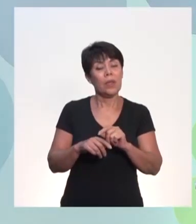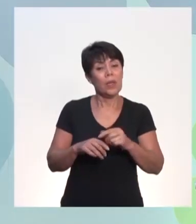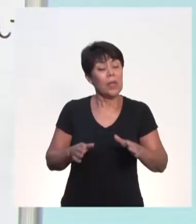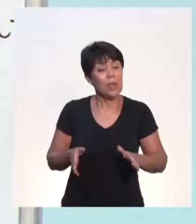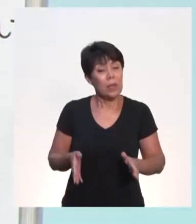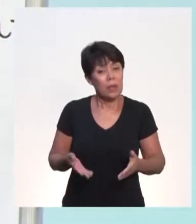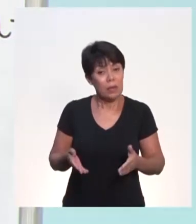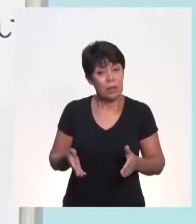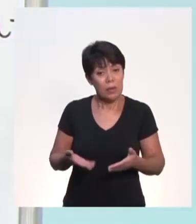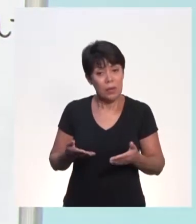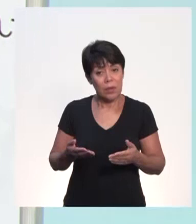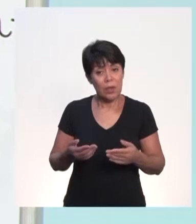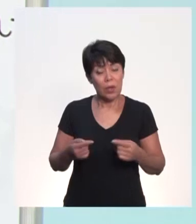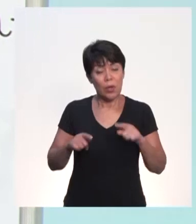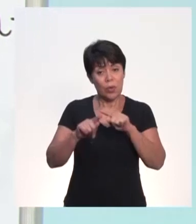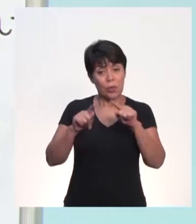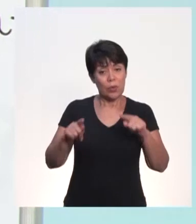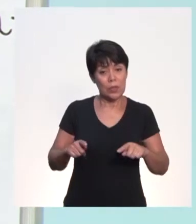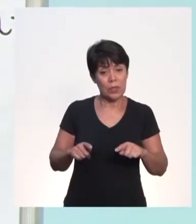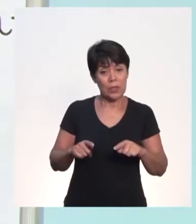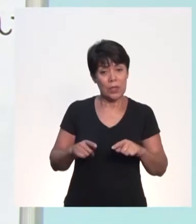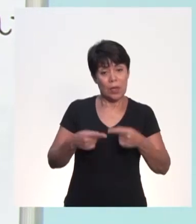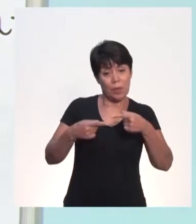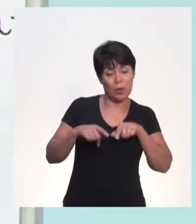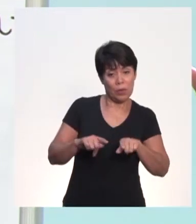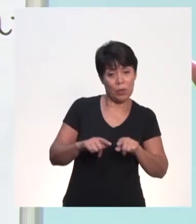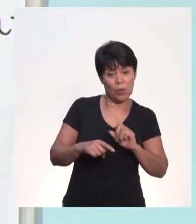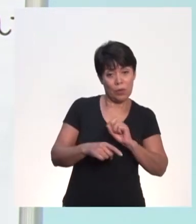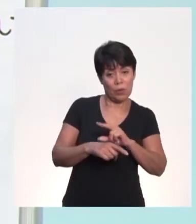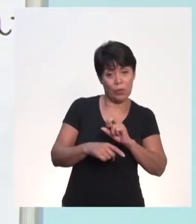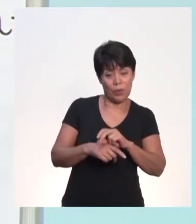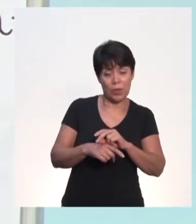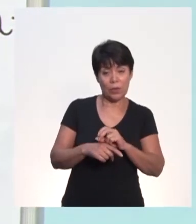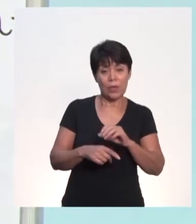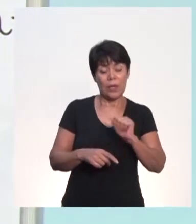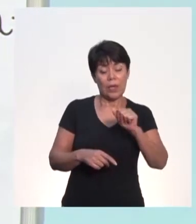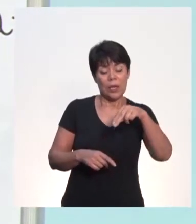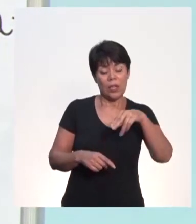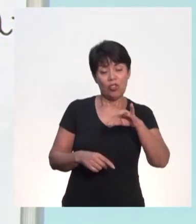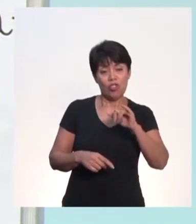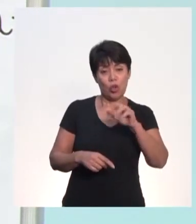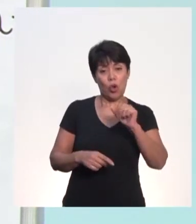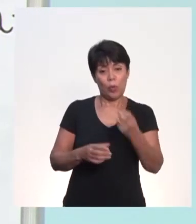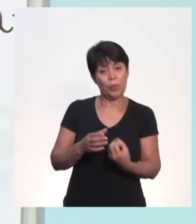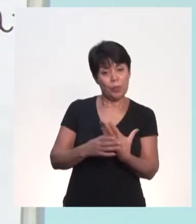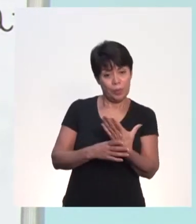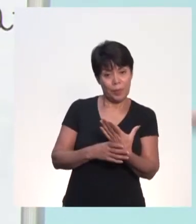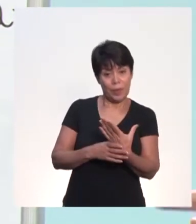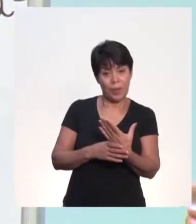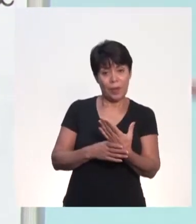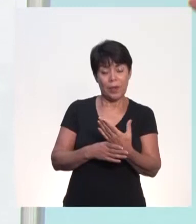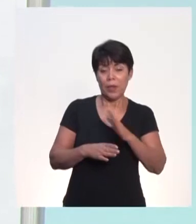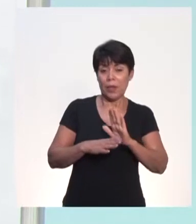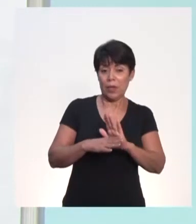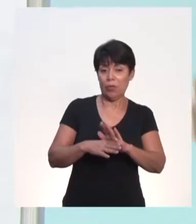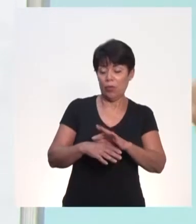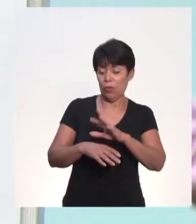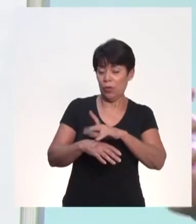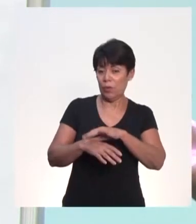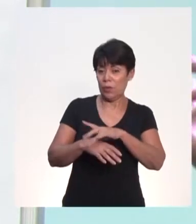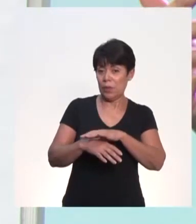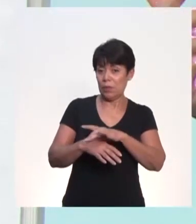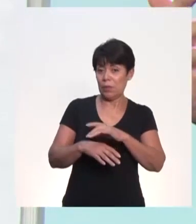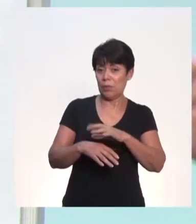estimula o sistema imunológico a produzir os anticorpos que levam à imunidade. É por isso que a